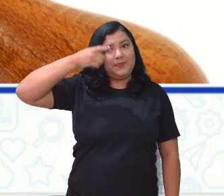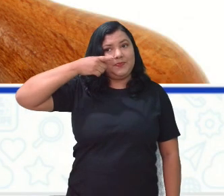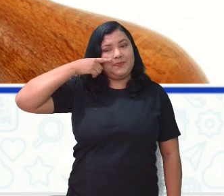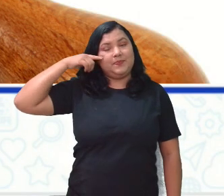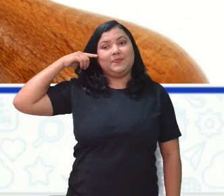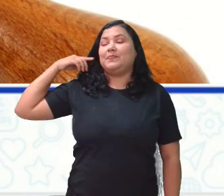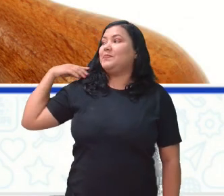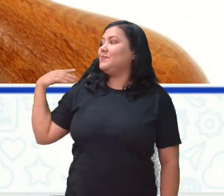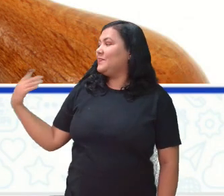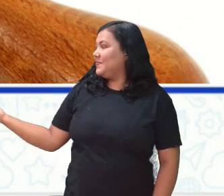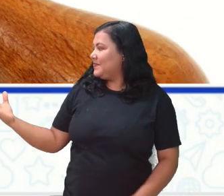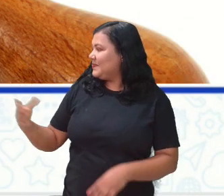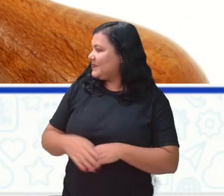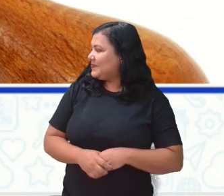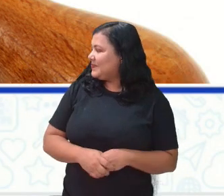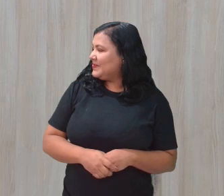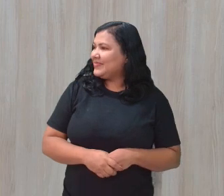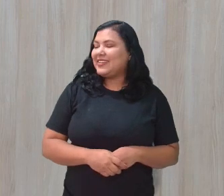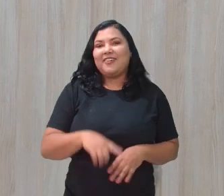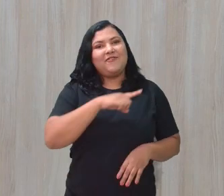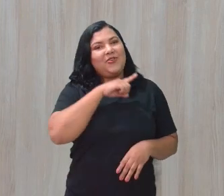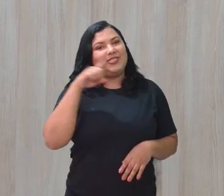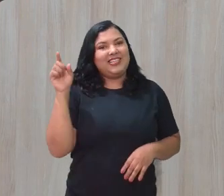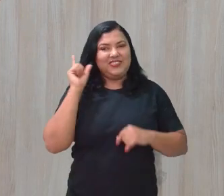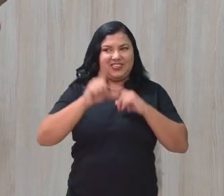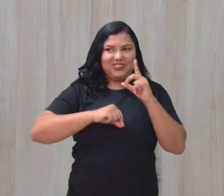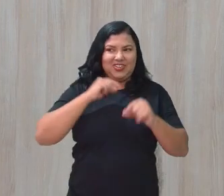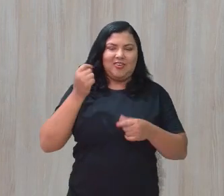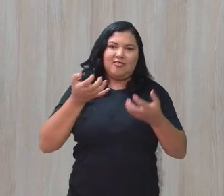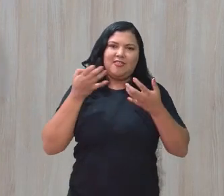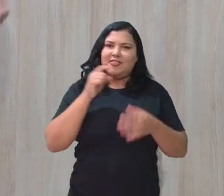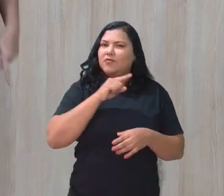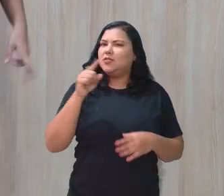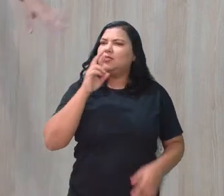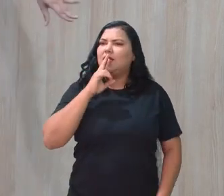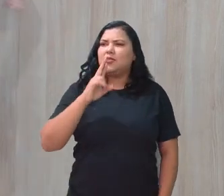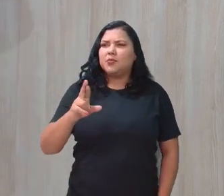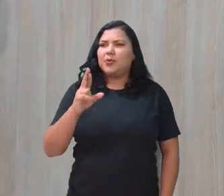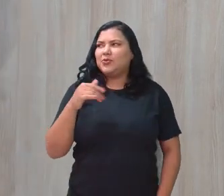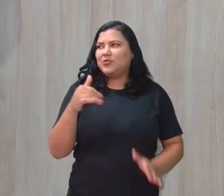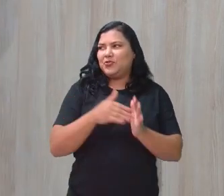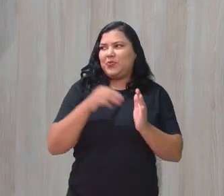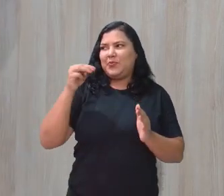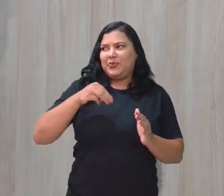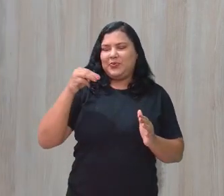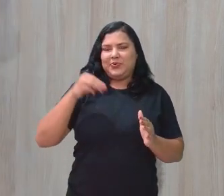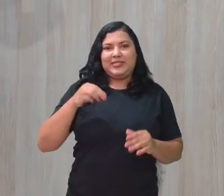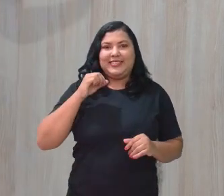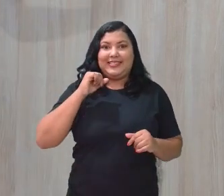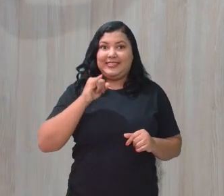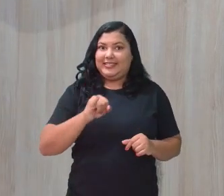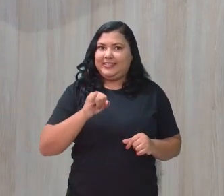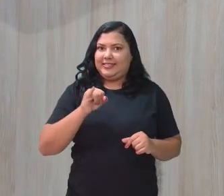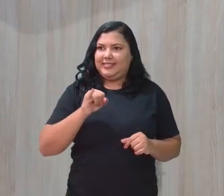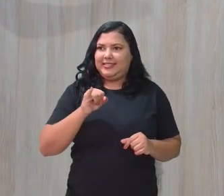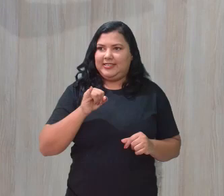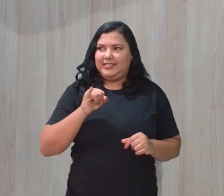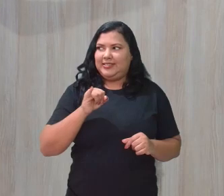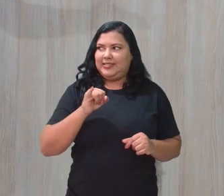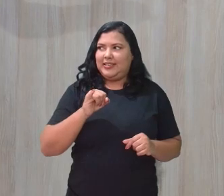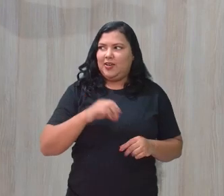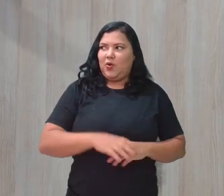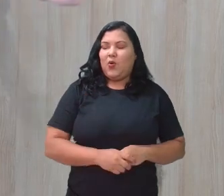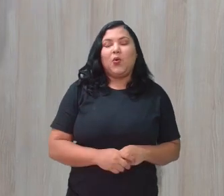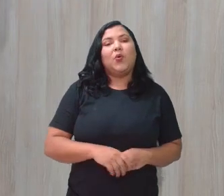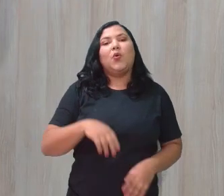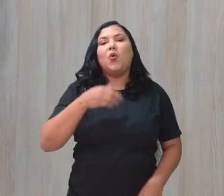vai decidir isso é vocês. Eu queria que vocês pensassem agora e me dissessem, nos últimos minutinhos de aula, qual o veredito do nosso juiz? Vamos